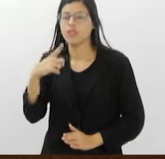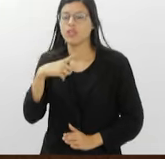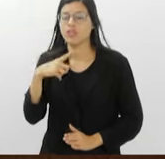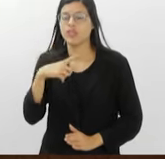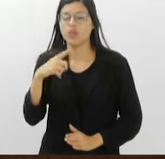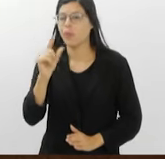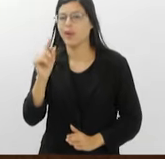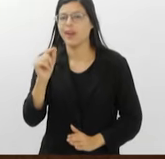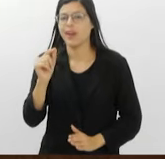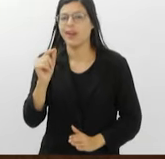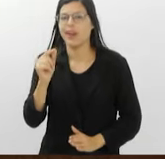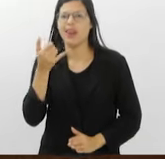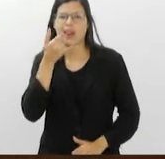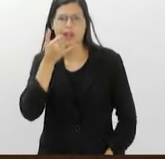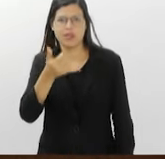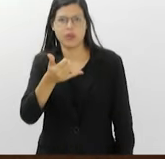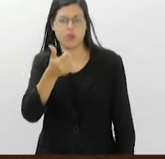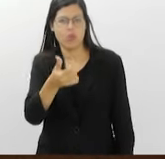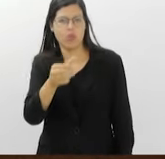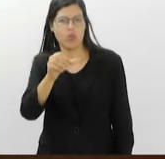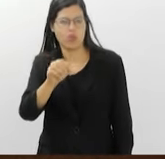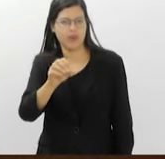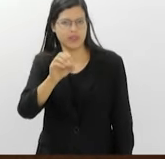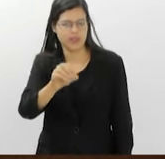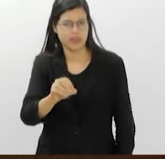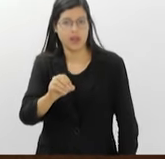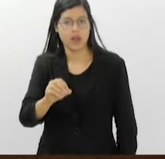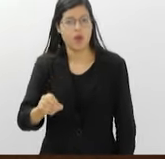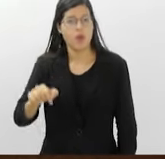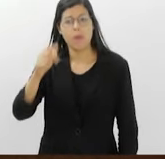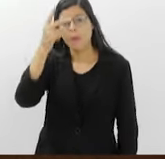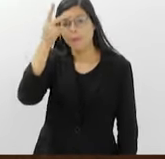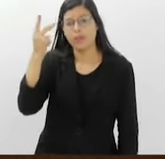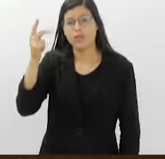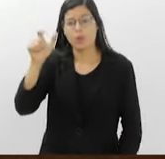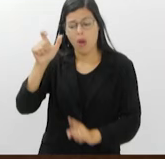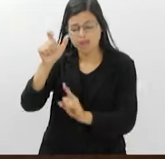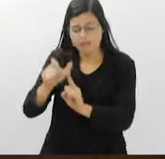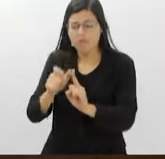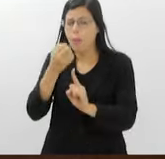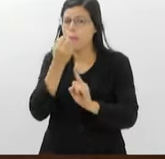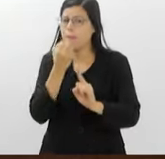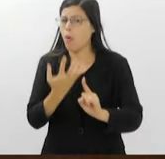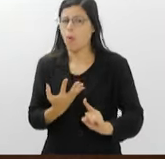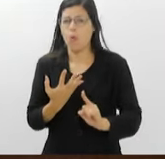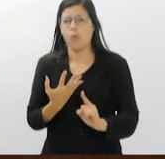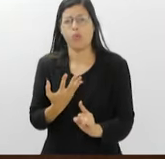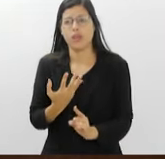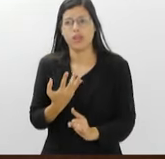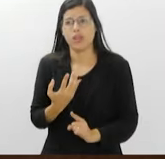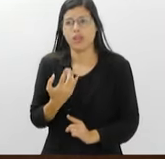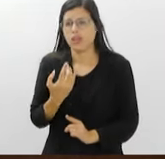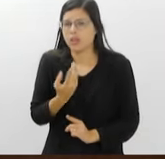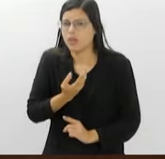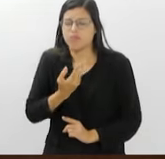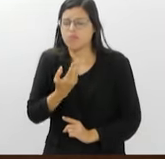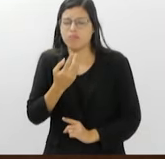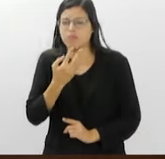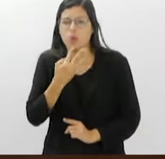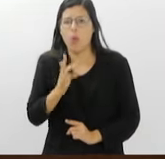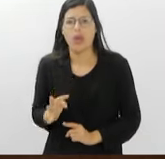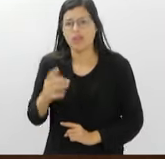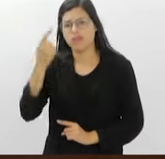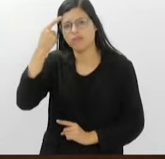morador de bem, que não tem a cultura de ter o tráfico de droga dentro do seu bairro, do